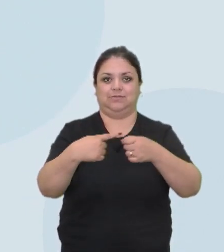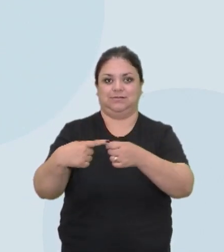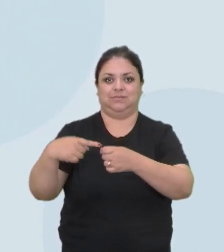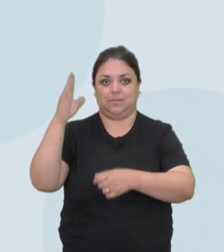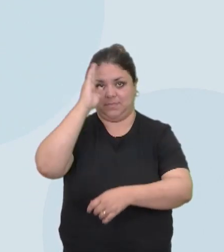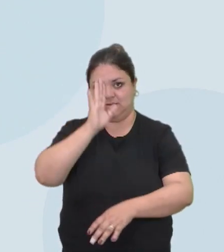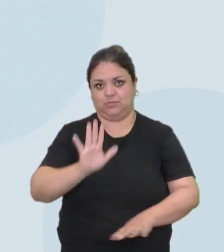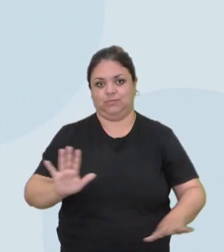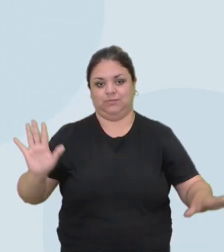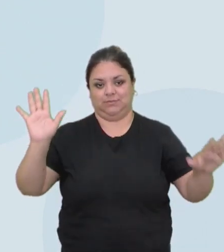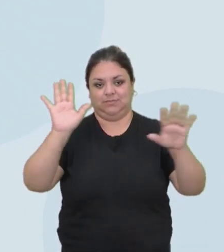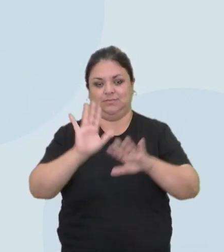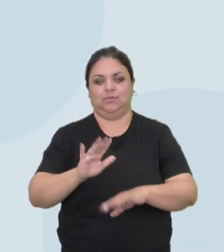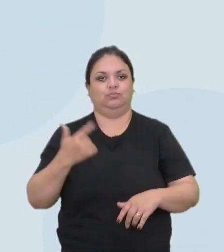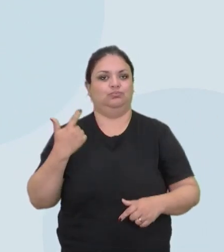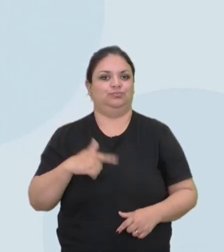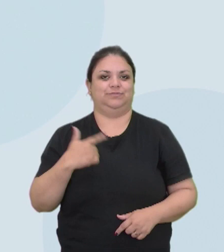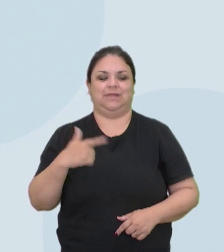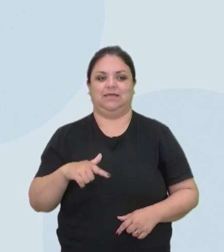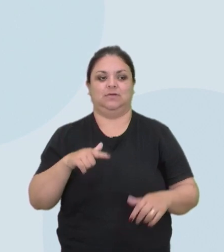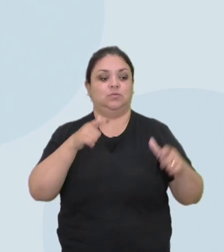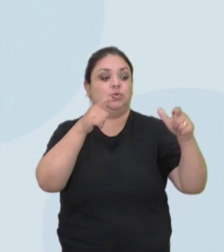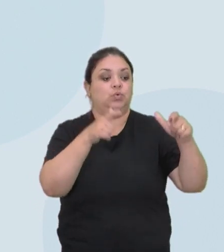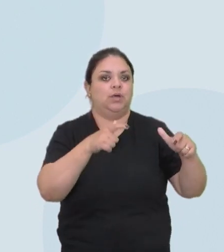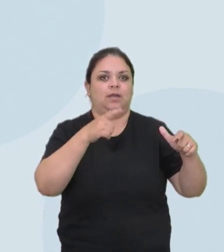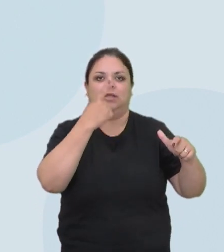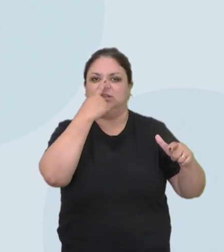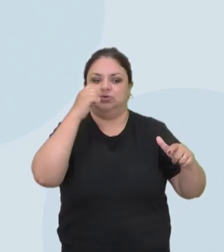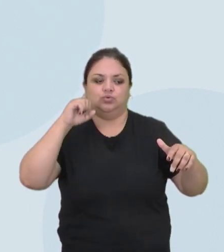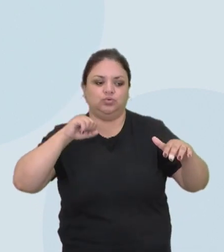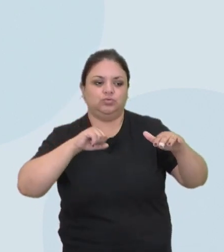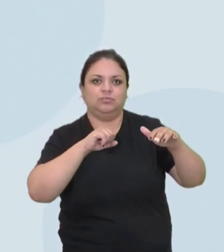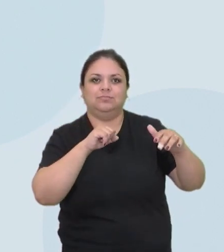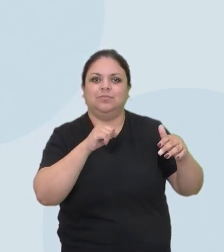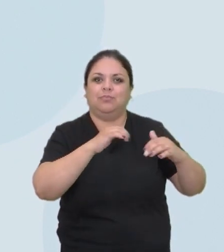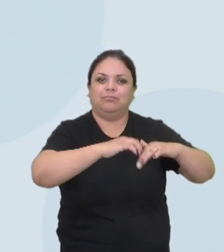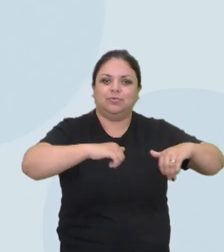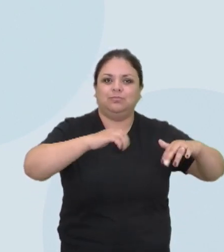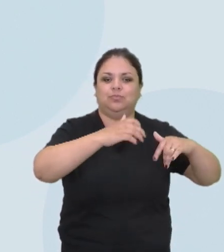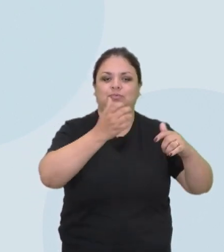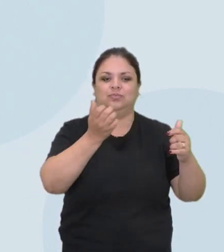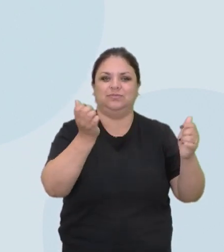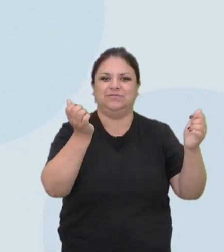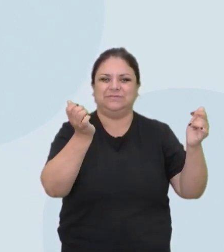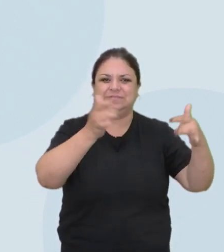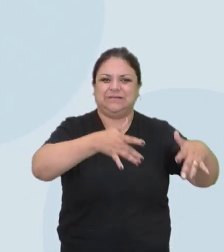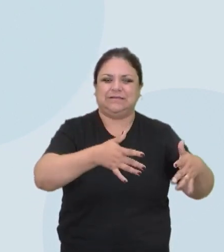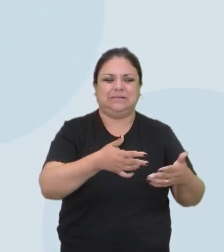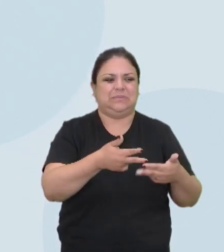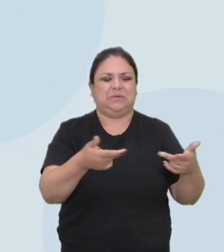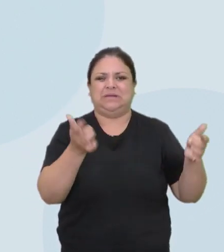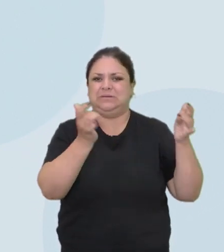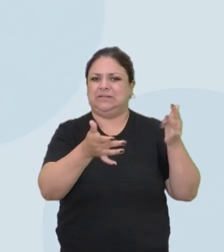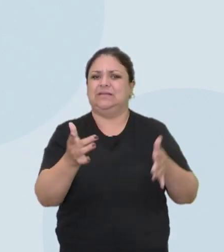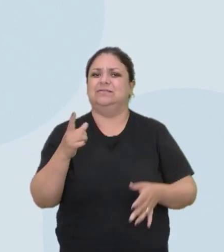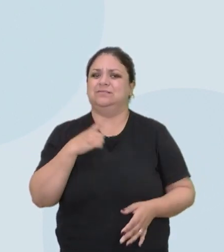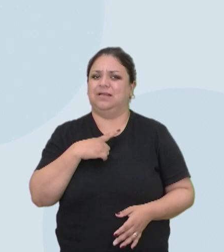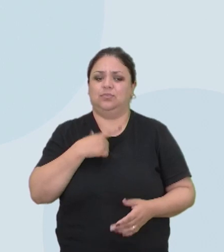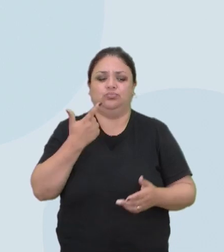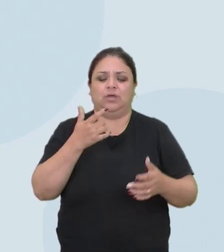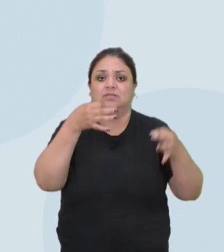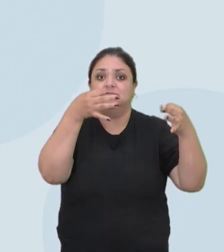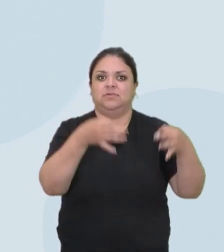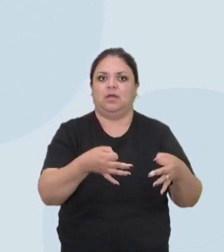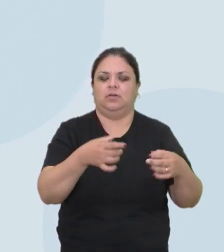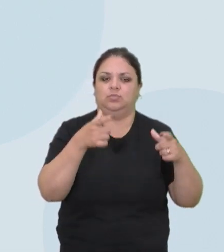não apresentam métodos adequados para a disposição de resíduos sólidos. Muitos, né, então, dentro desses 50%